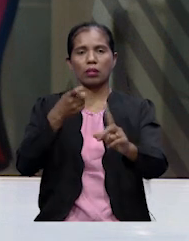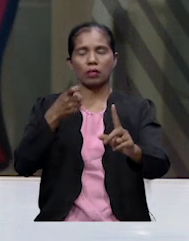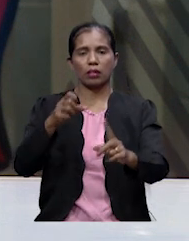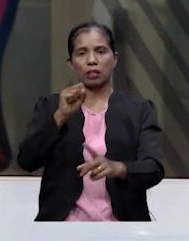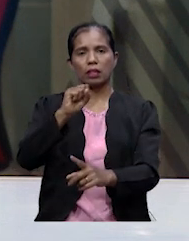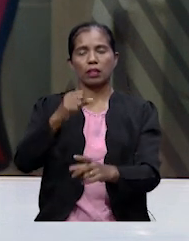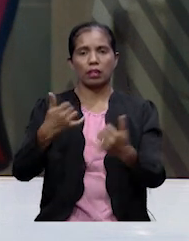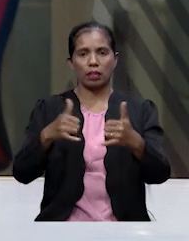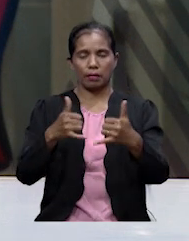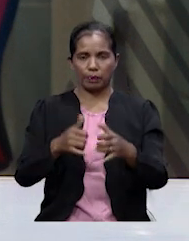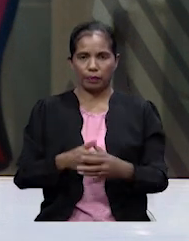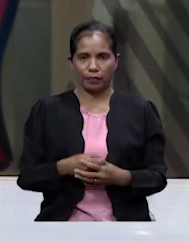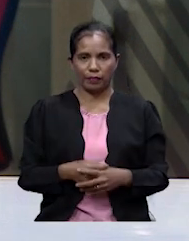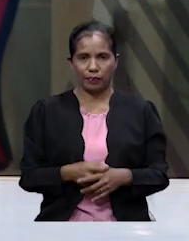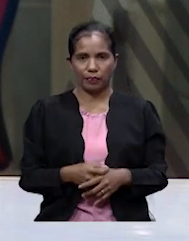Games.